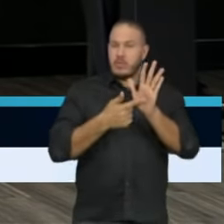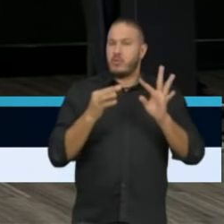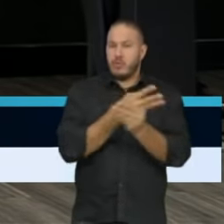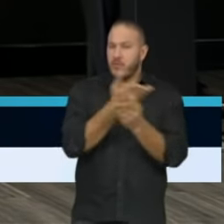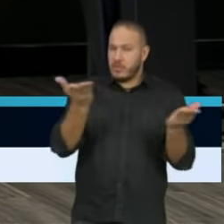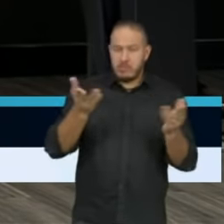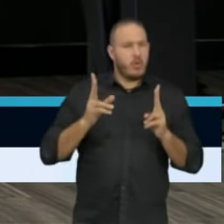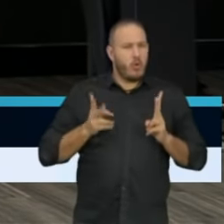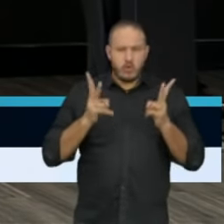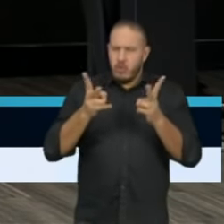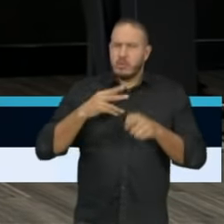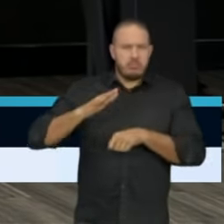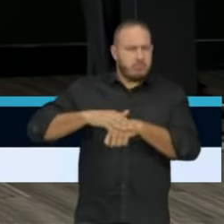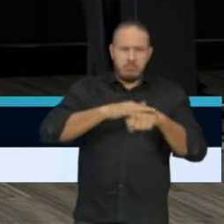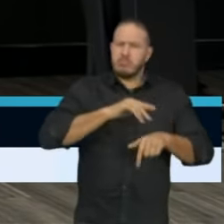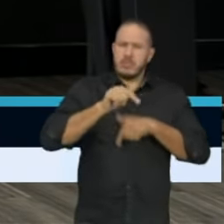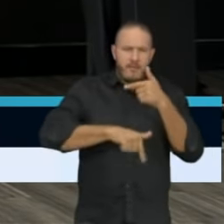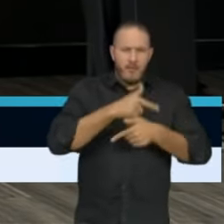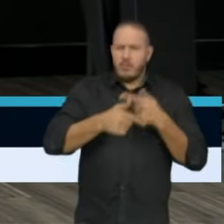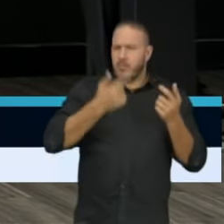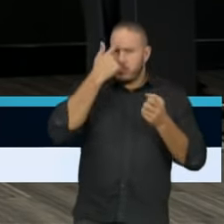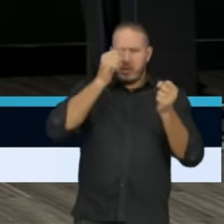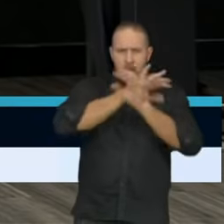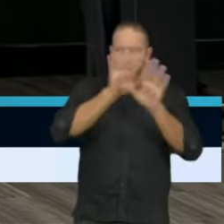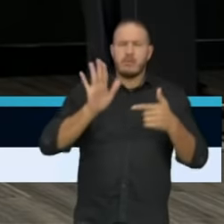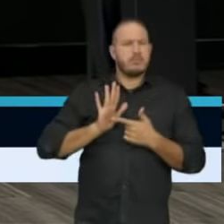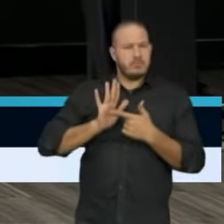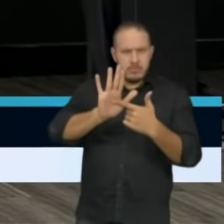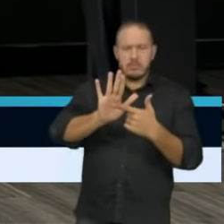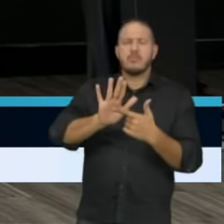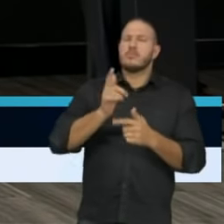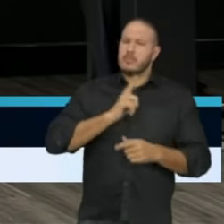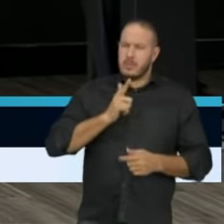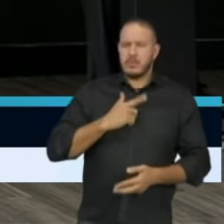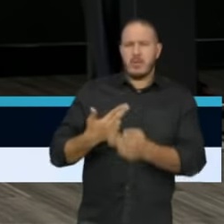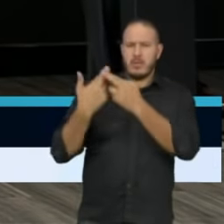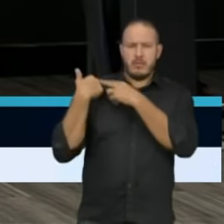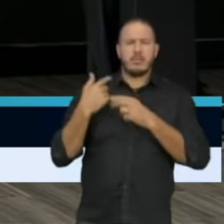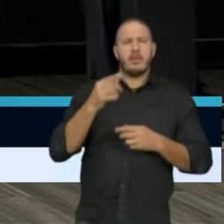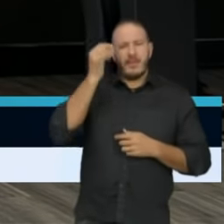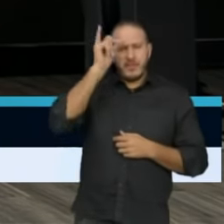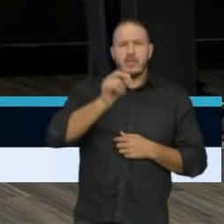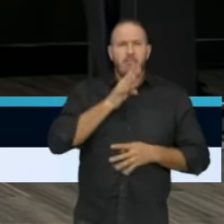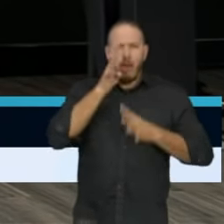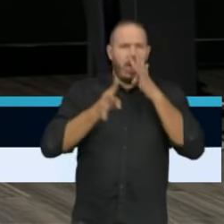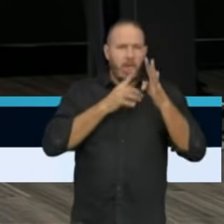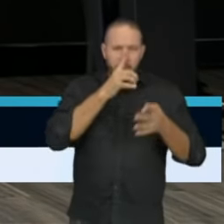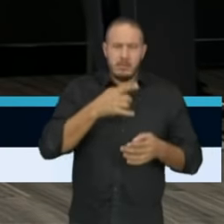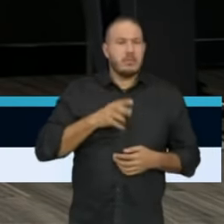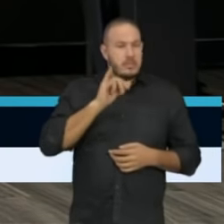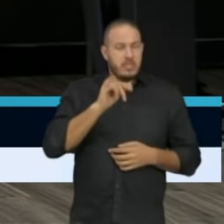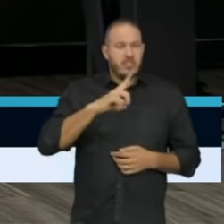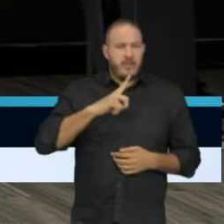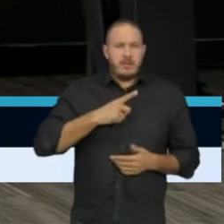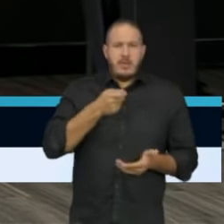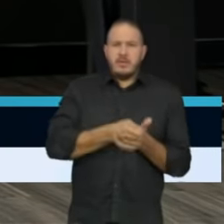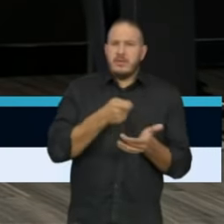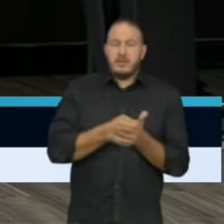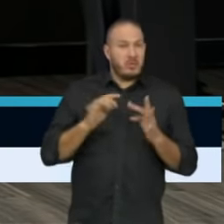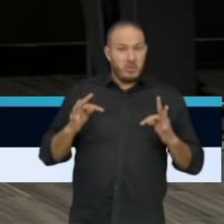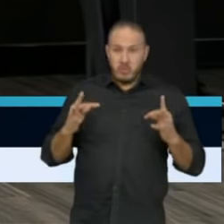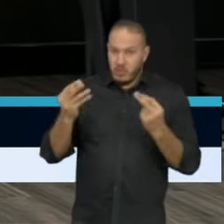continuaremos agindo desta maneira, de forma transparente e responsável, sem precipitações. E, Bruno, se nós tivéssemos que exigir quarentena de